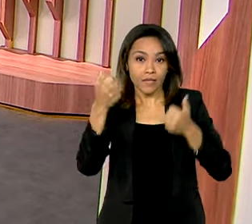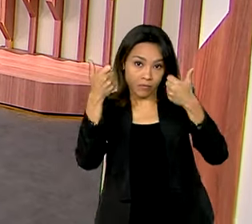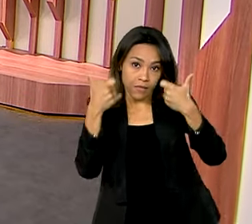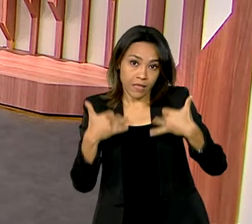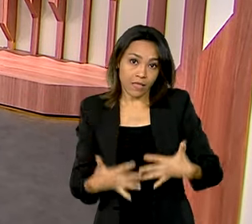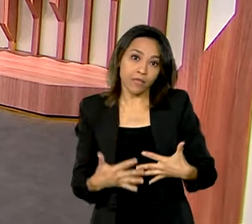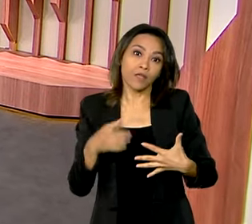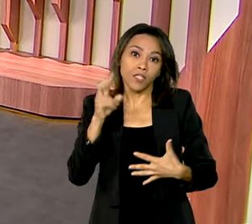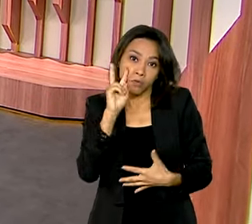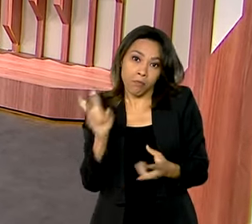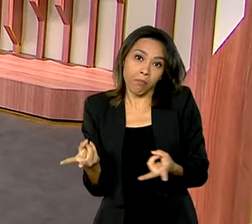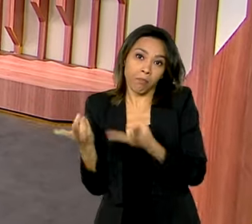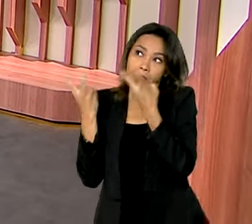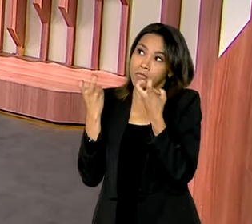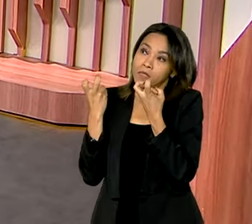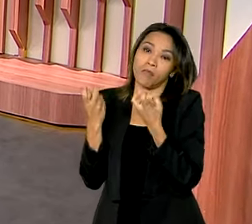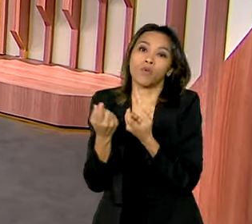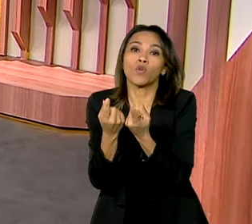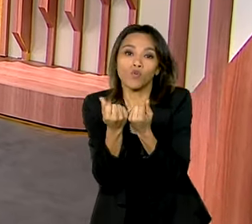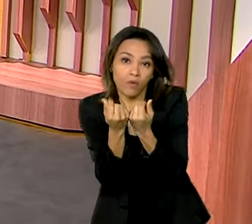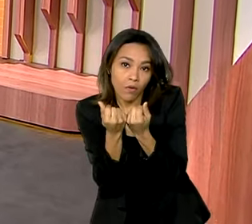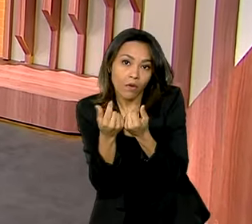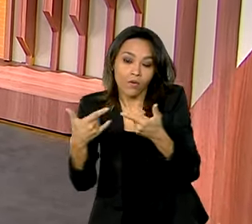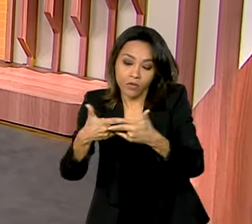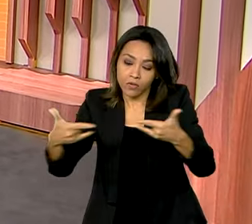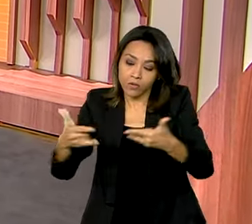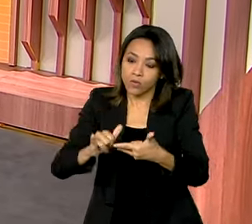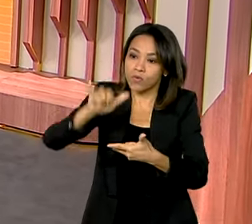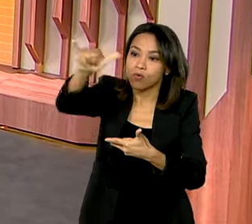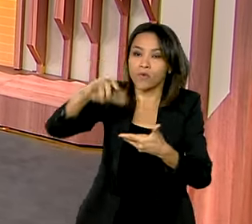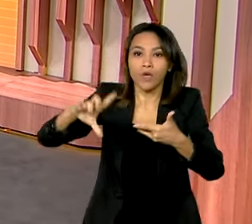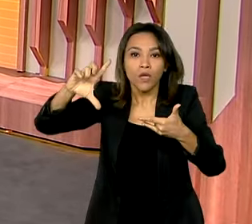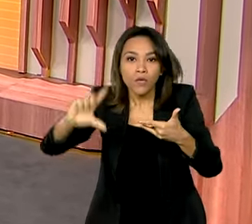A gente viu aí que os preços das passagens aéreas caíram